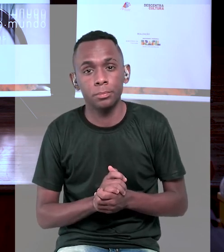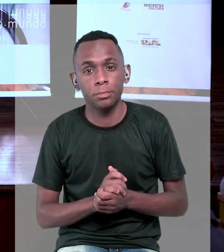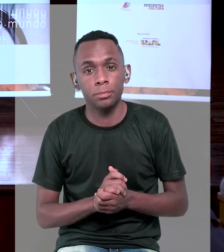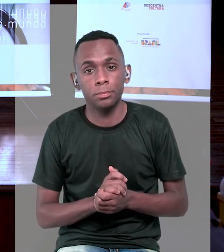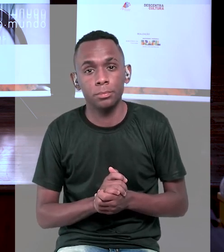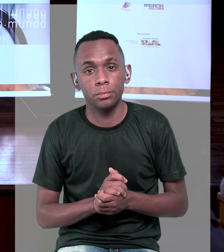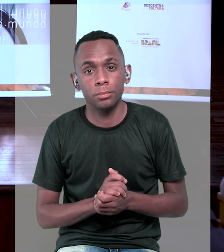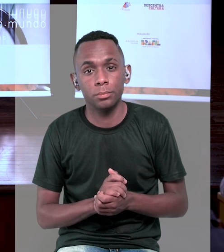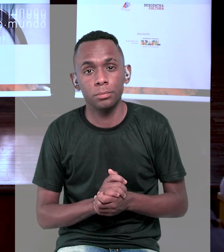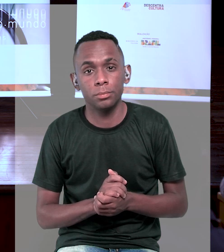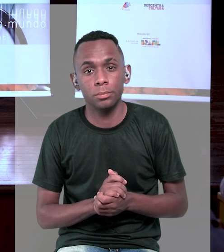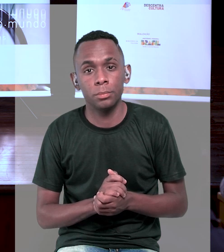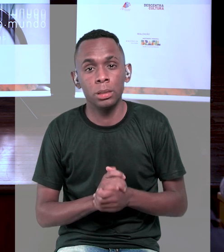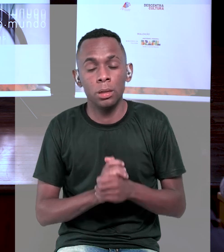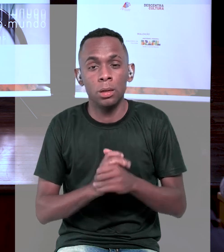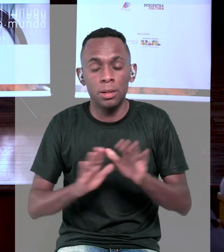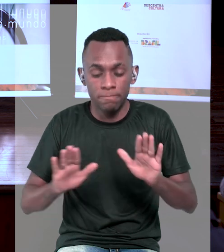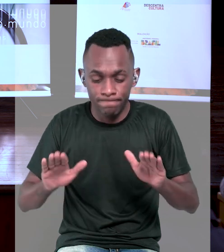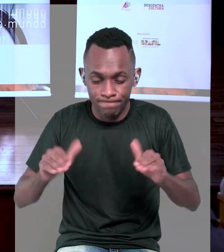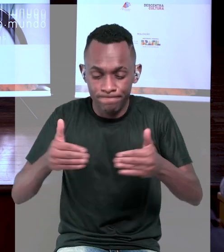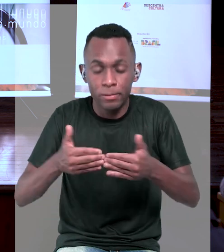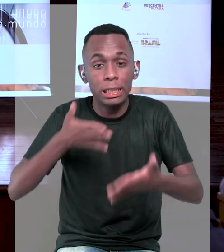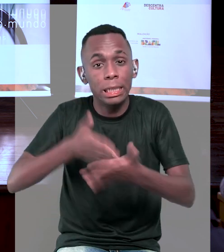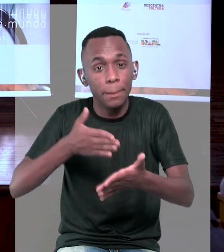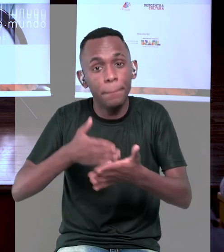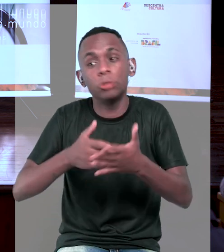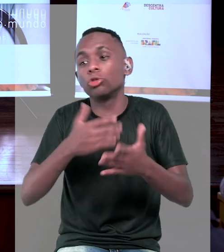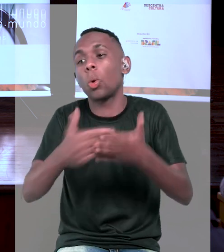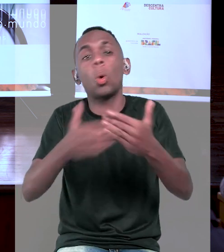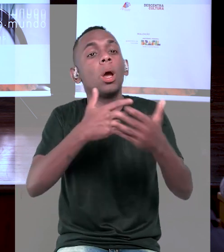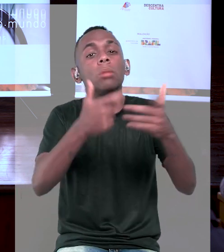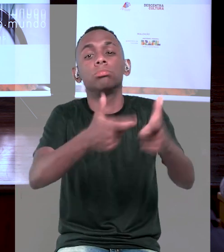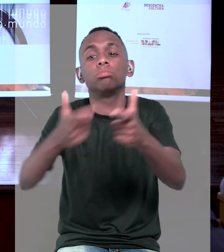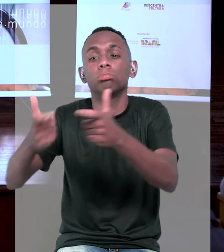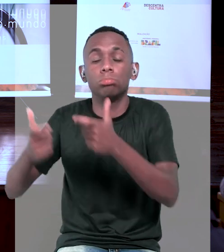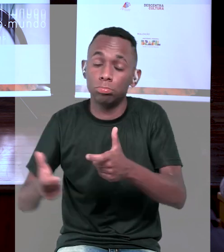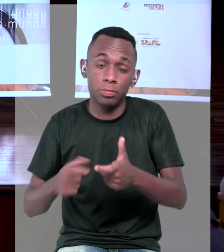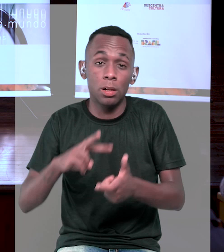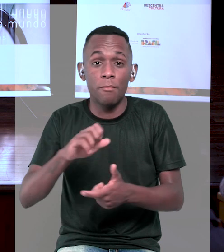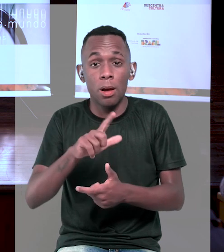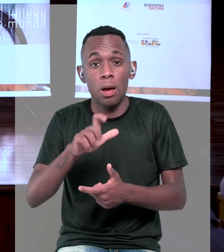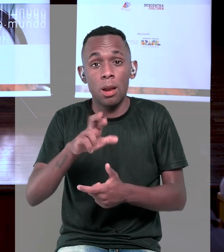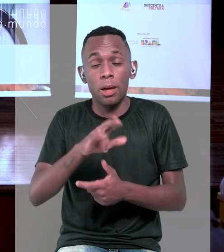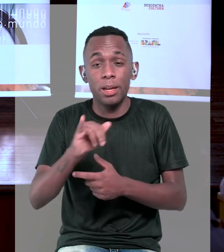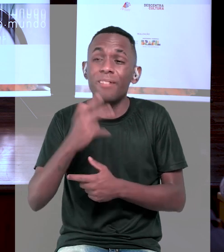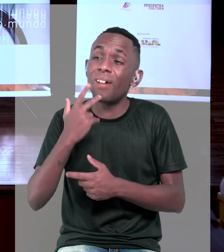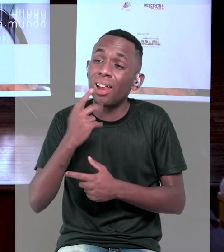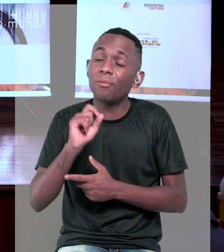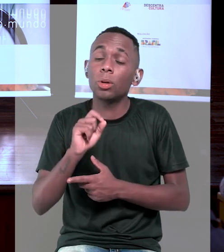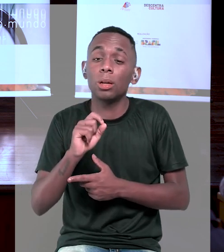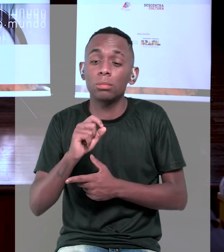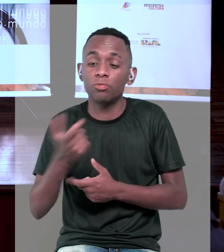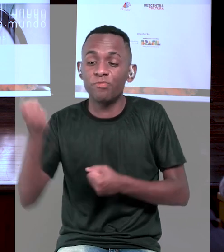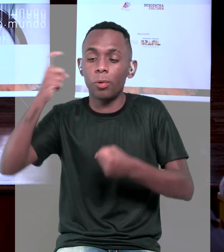fechando as portas para qualquer restabelecimento. Valéry falava em recuperar um equilíbrio. Eu não gosto